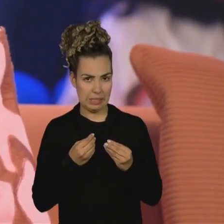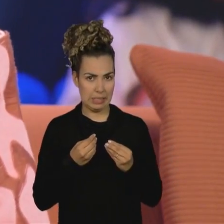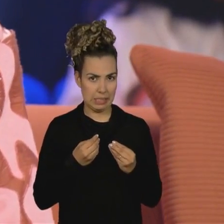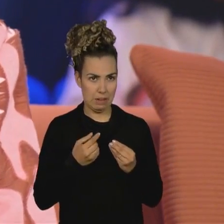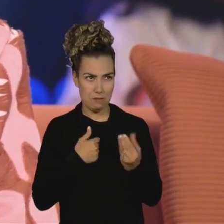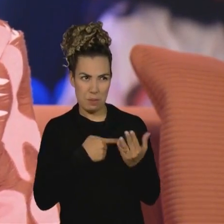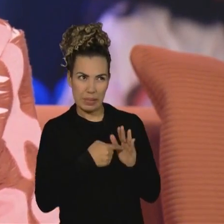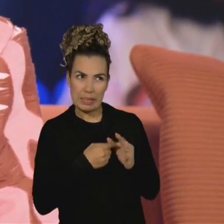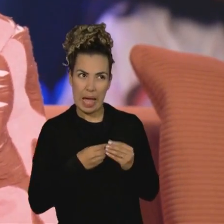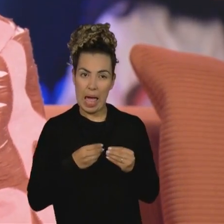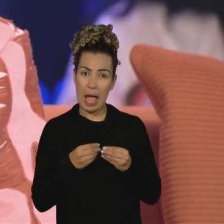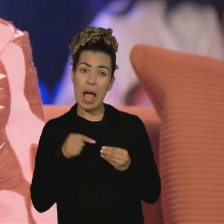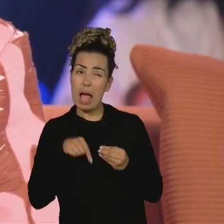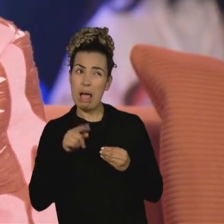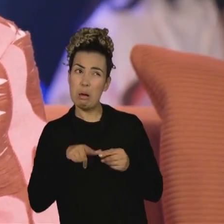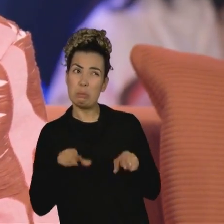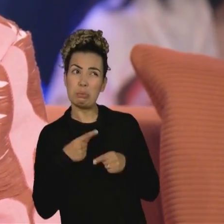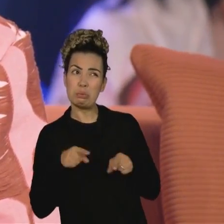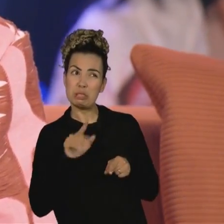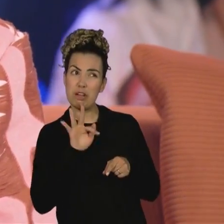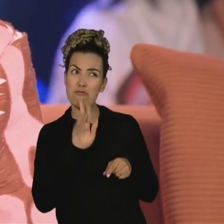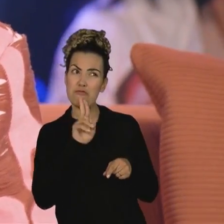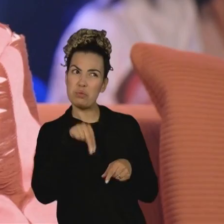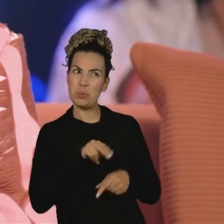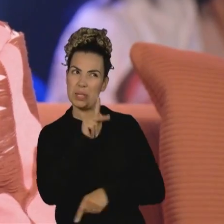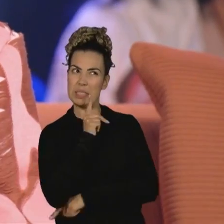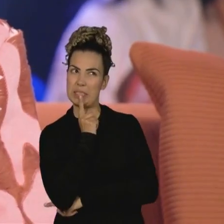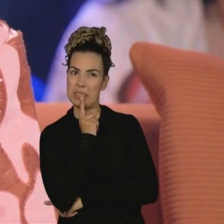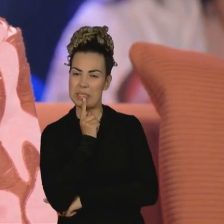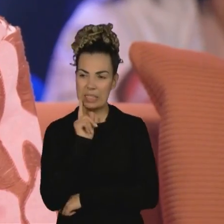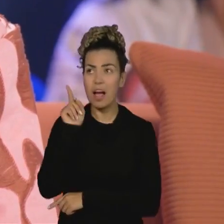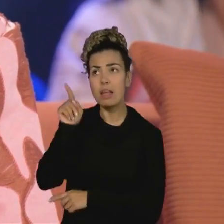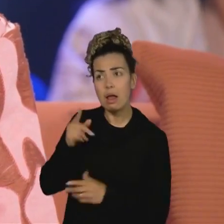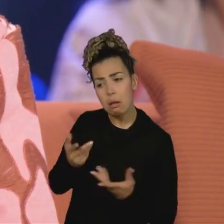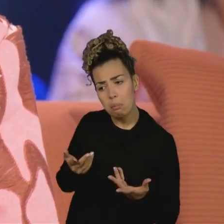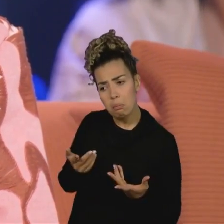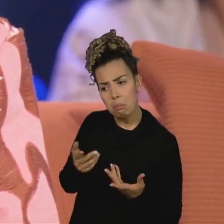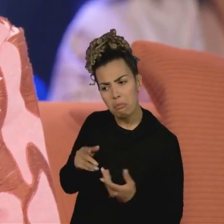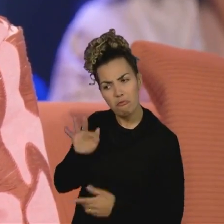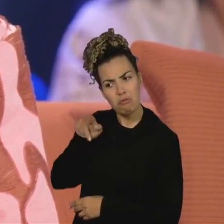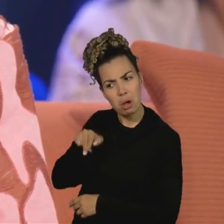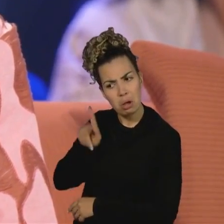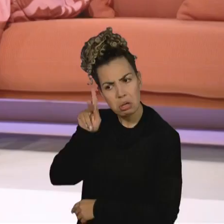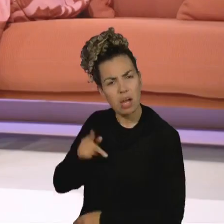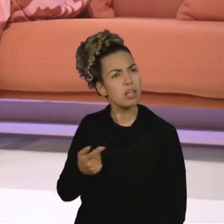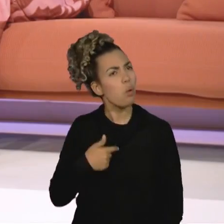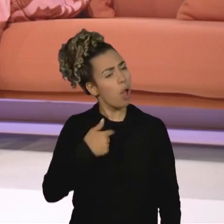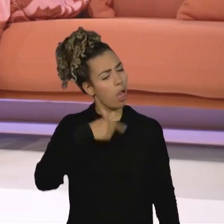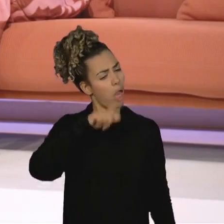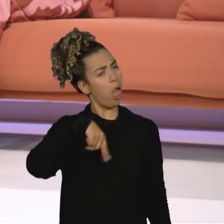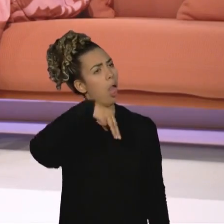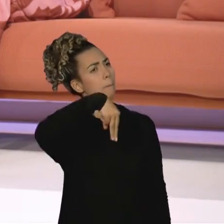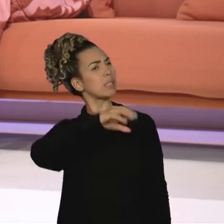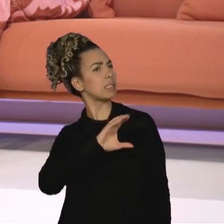Então, é um funk. Aí ela, um funk? Aí eu falei, eu sou MC. Aí ela, MC é o quê?